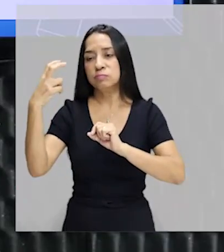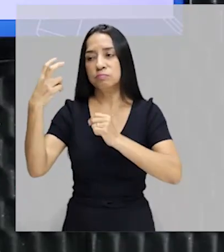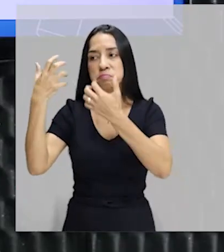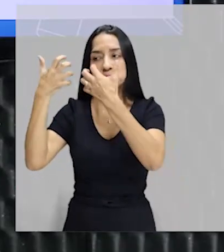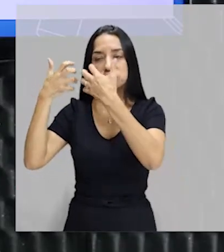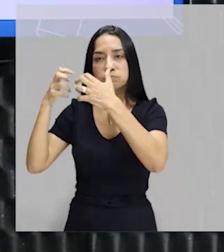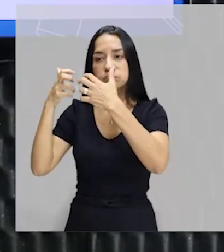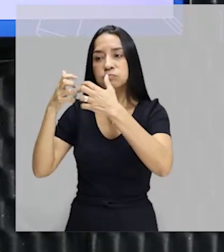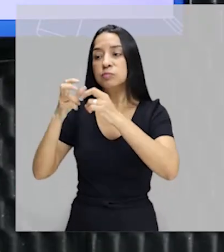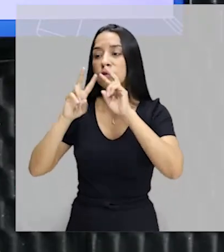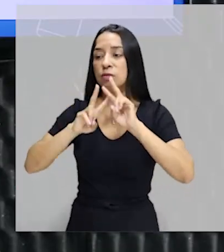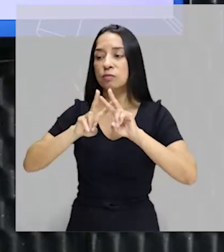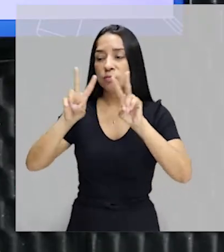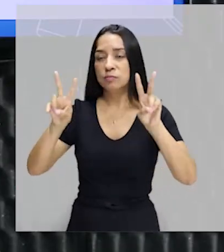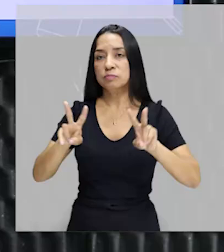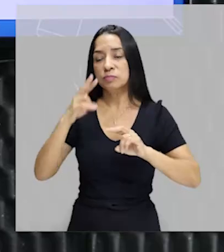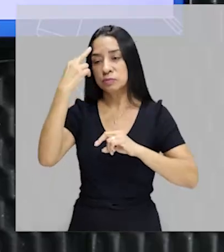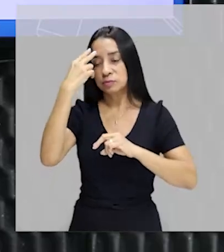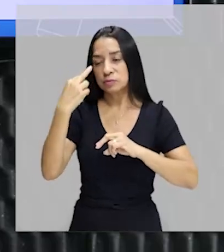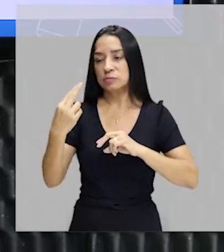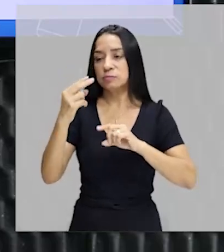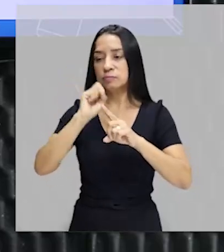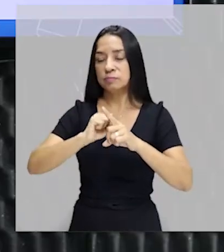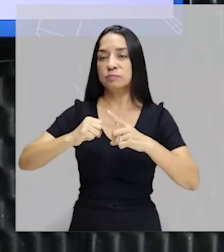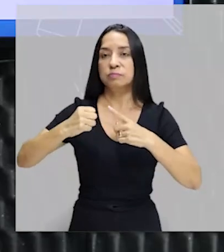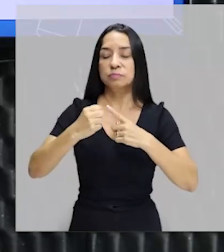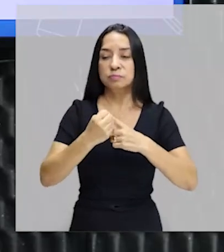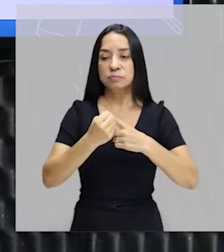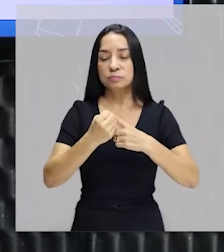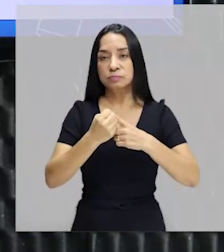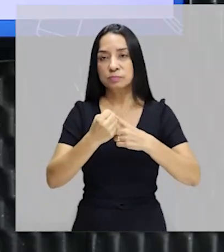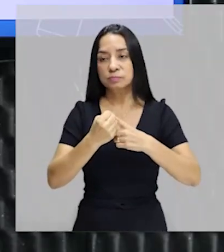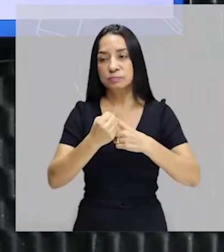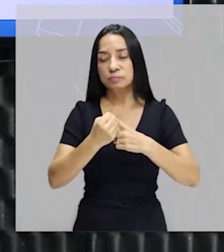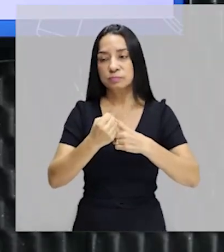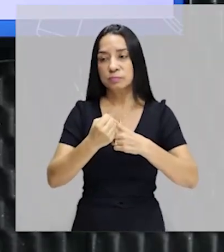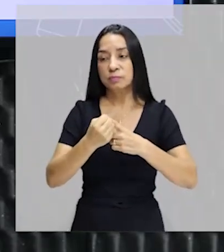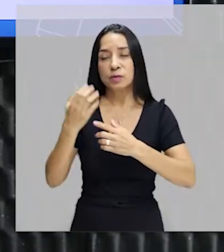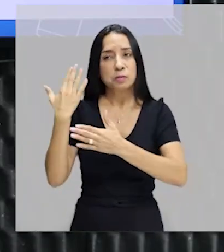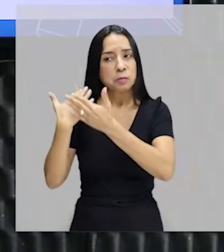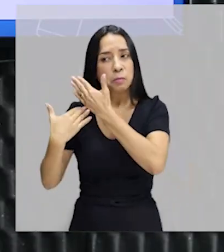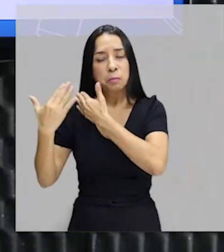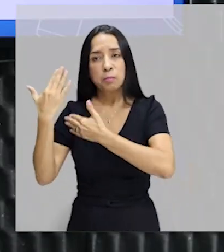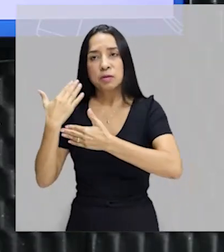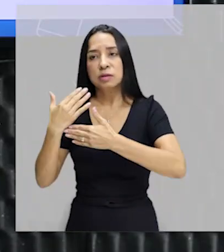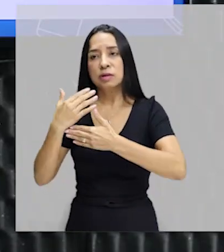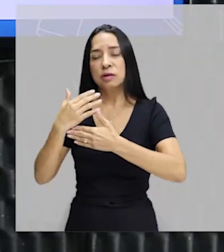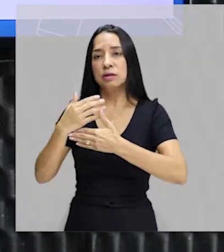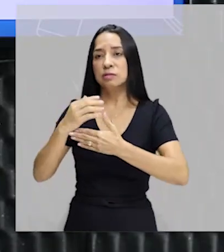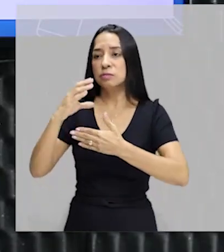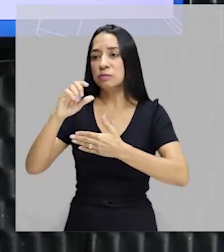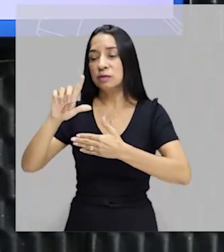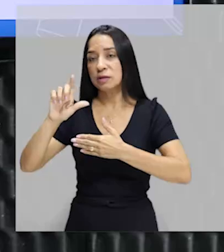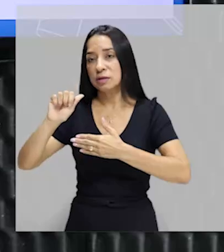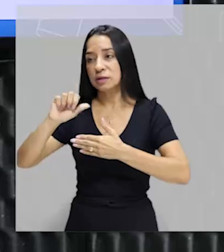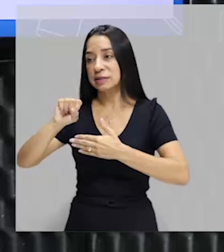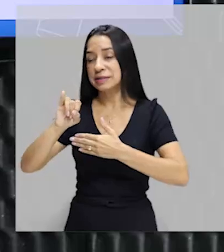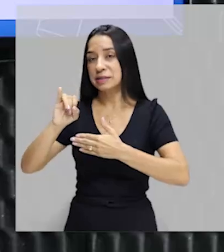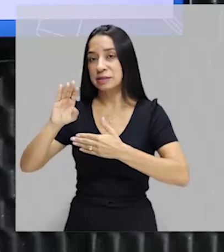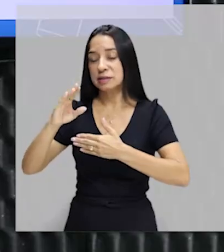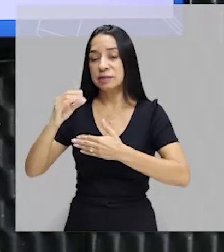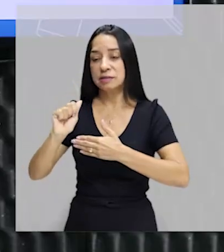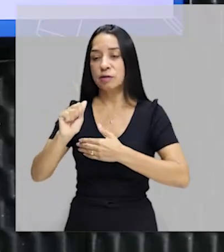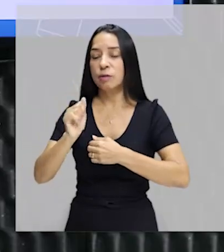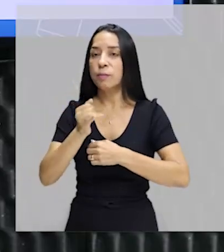Quando você olha para a história das sociedades da Antiguidade Clássica, na Grécia e na Roma